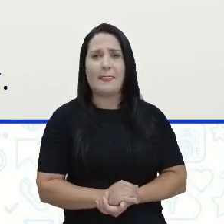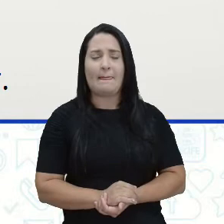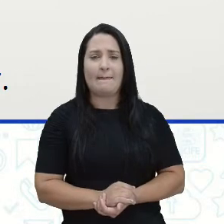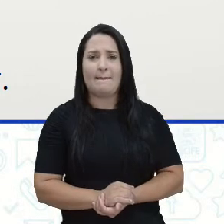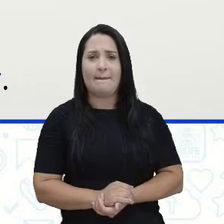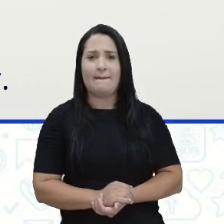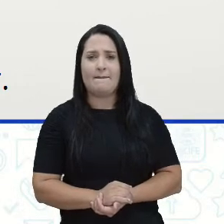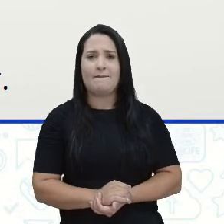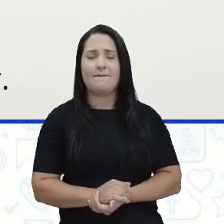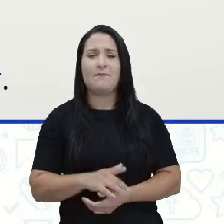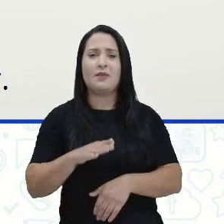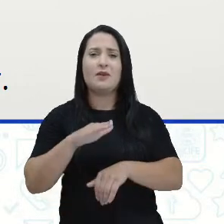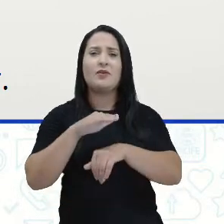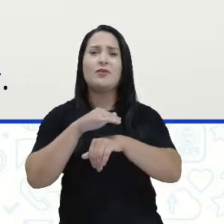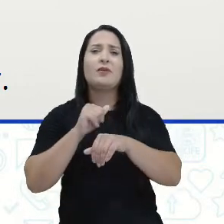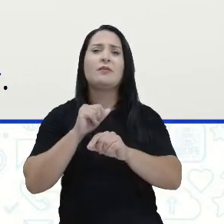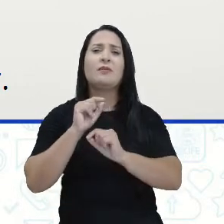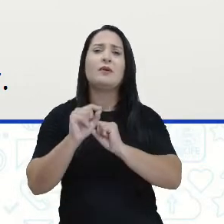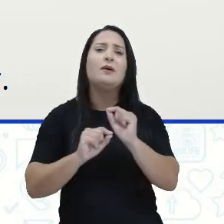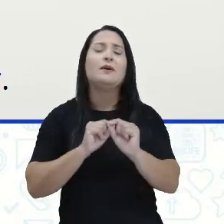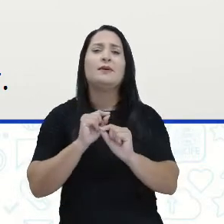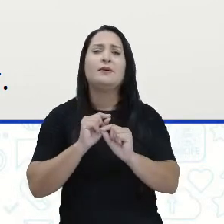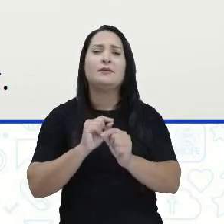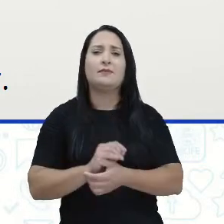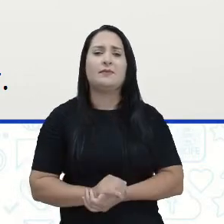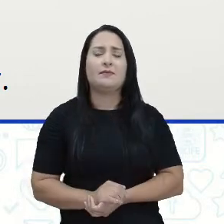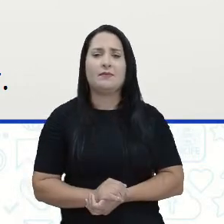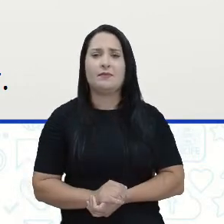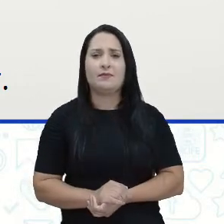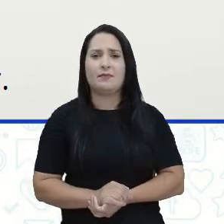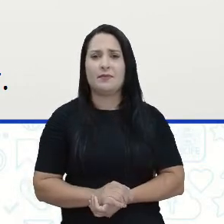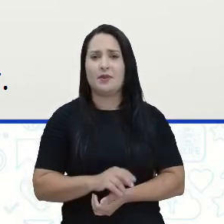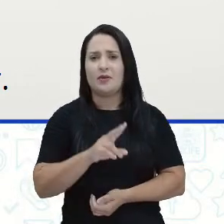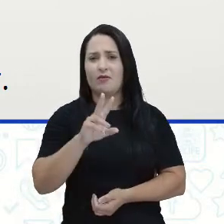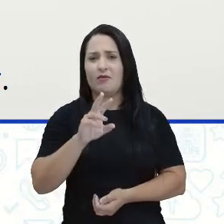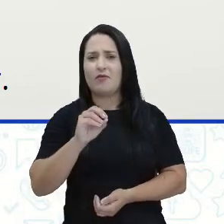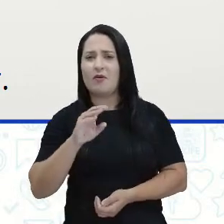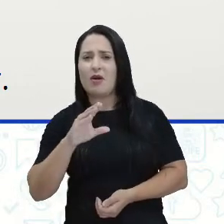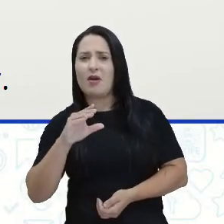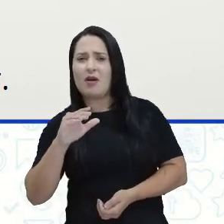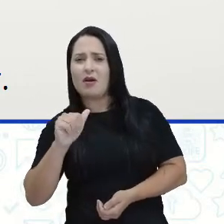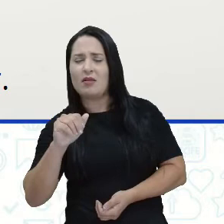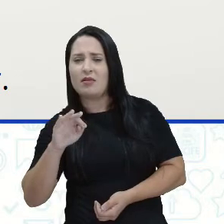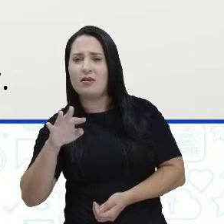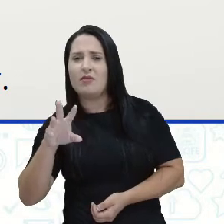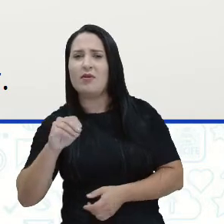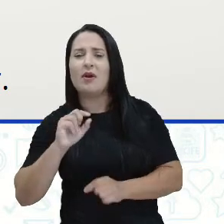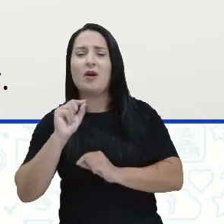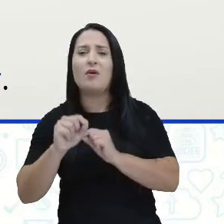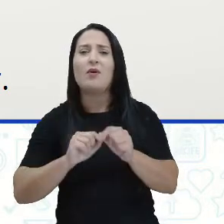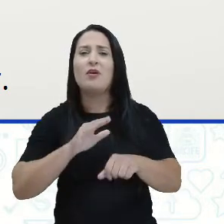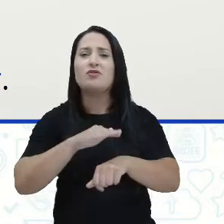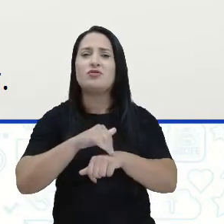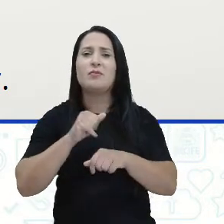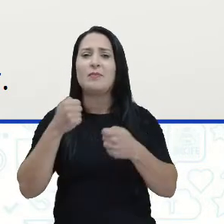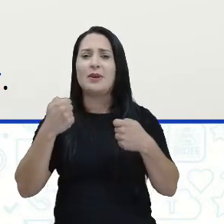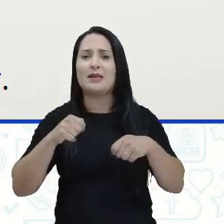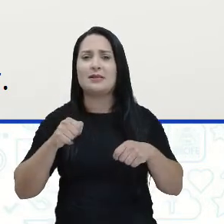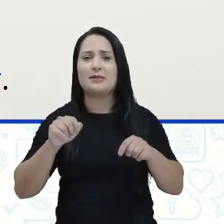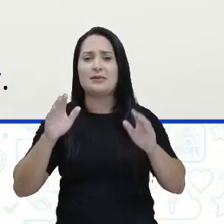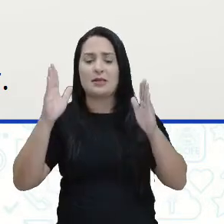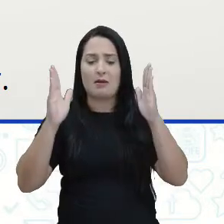ferramenta de chamar, né? É um chamamento, o vocativo é um chamamento. Ele deve ser isolado por vírgula. E quando a